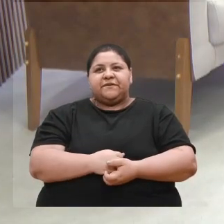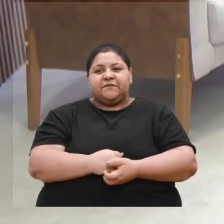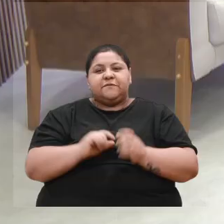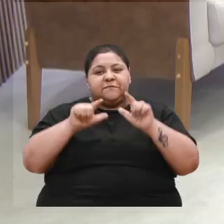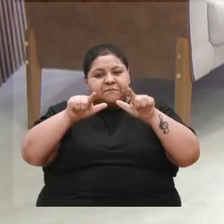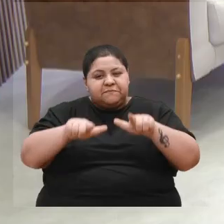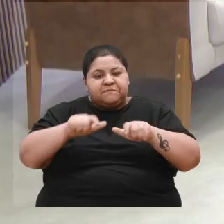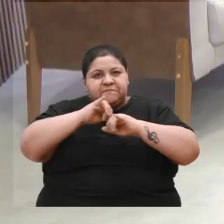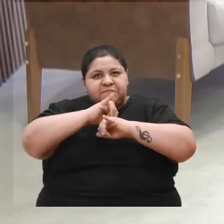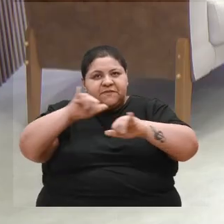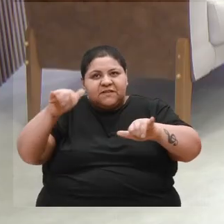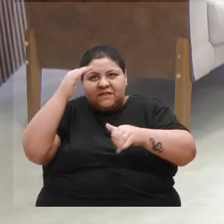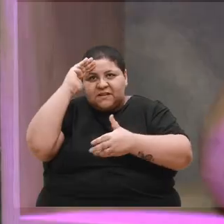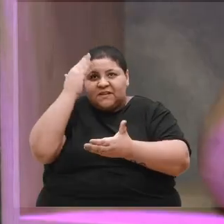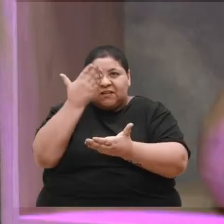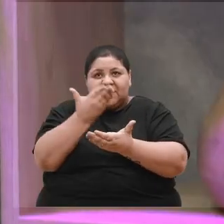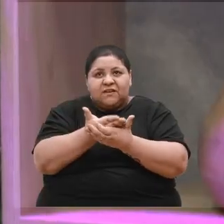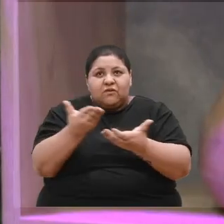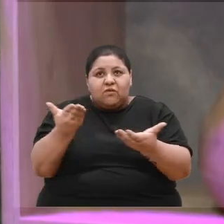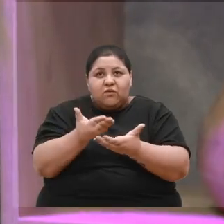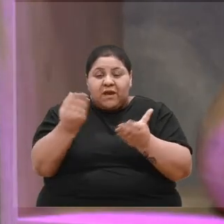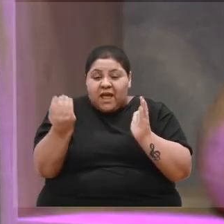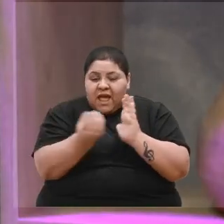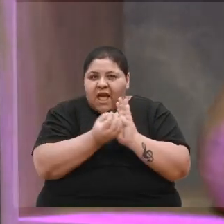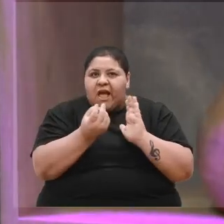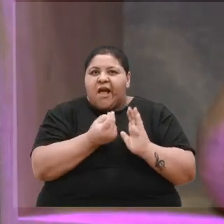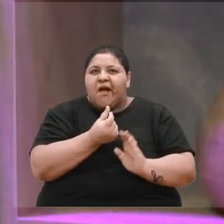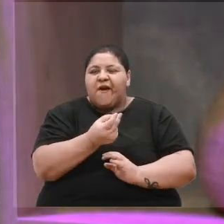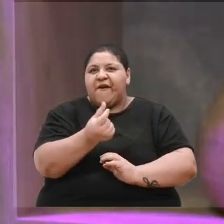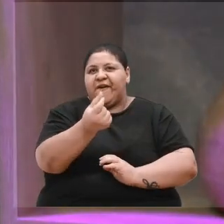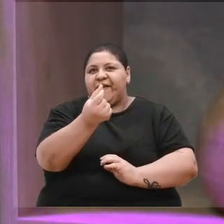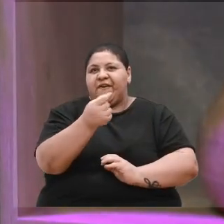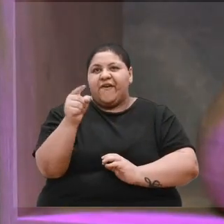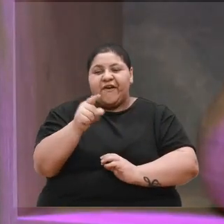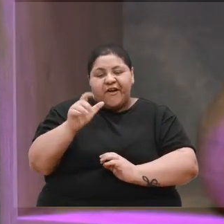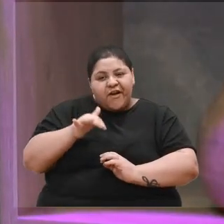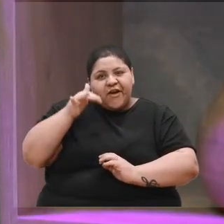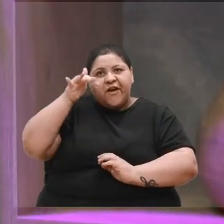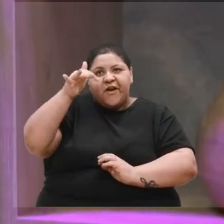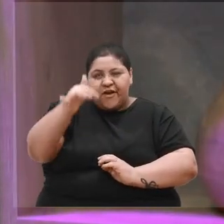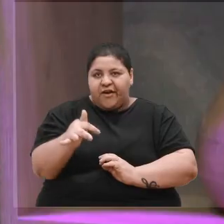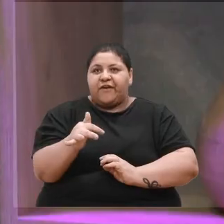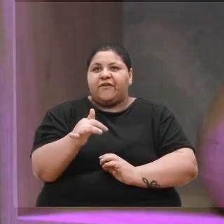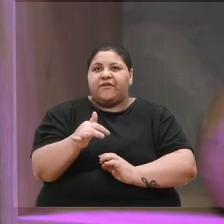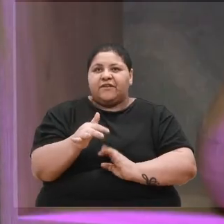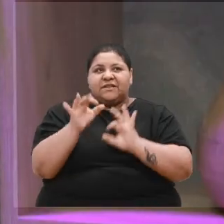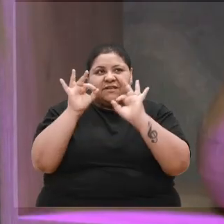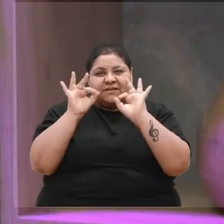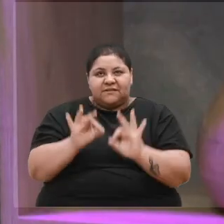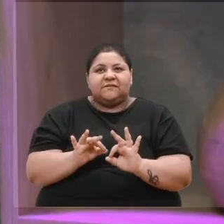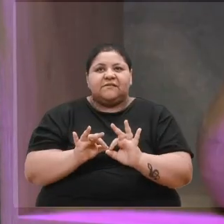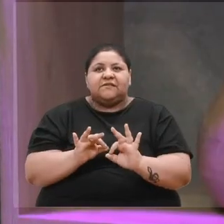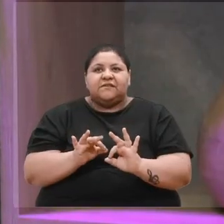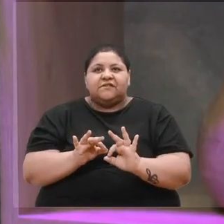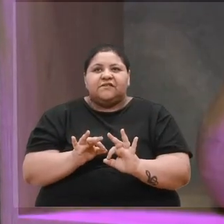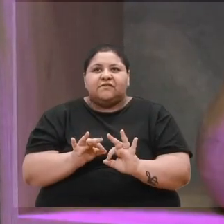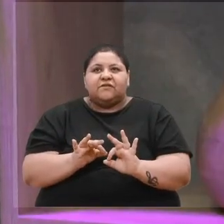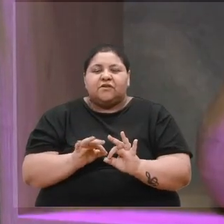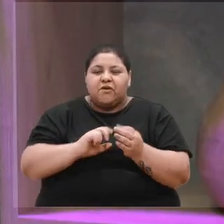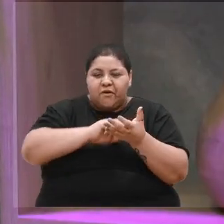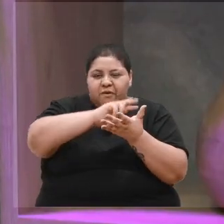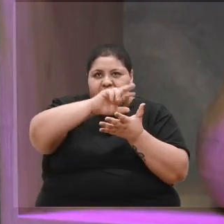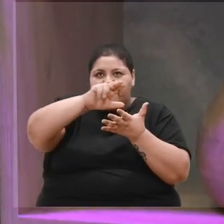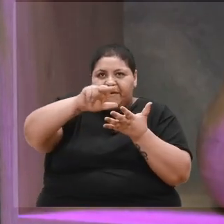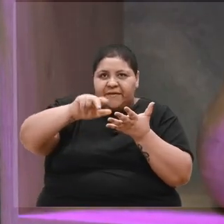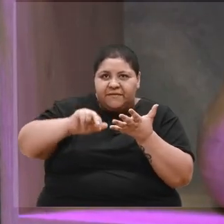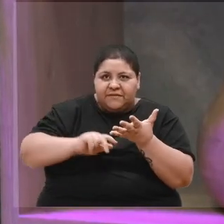esse espaço. Eu acredito que o que fica da Raquel é que o futuro, né, para ele ser justo, para ele ser